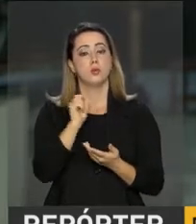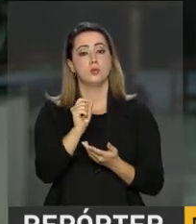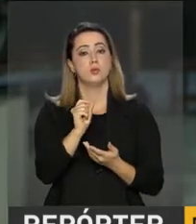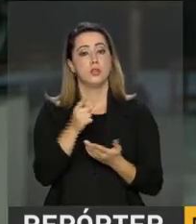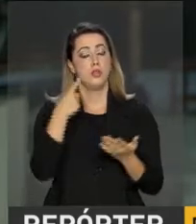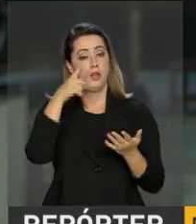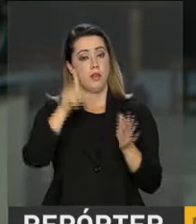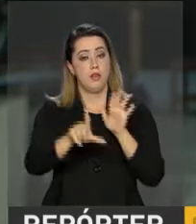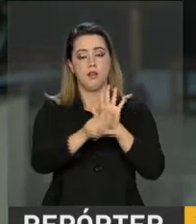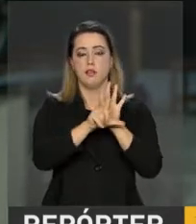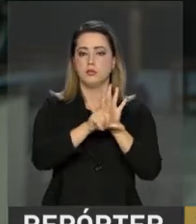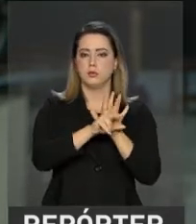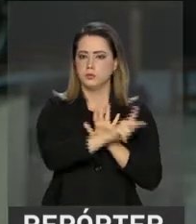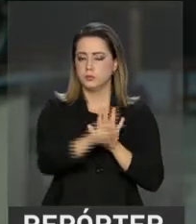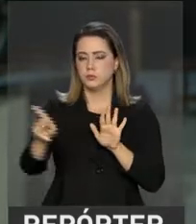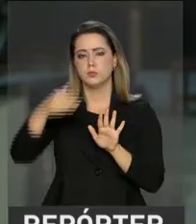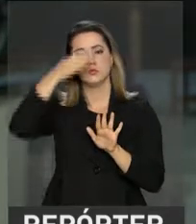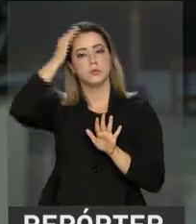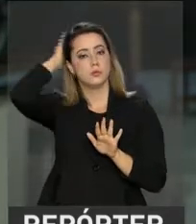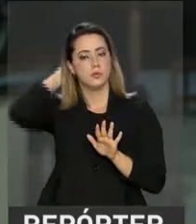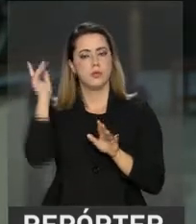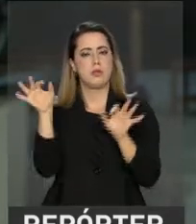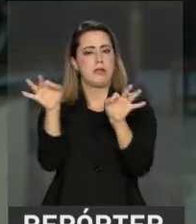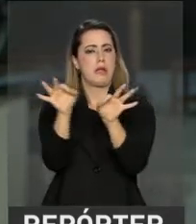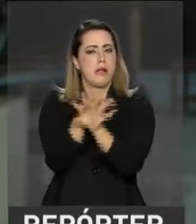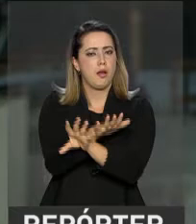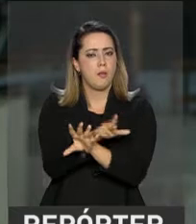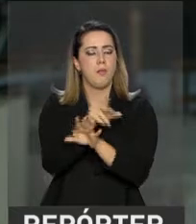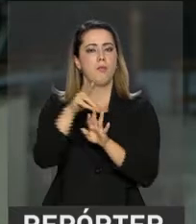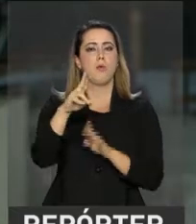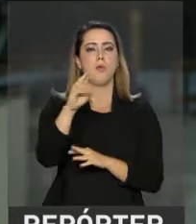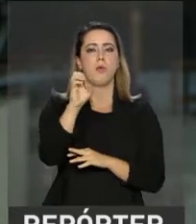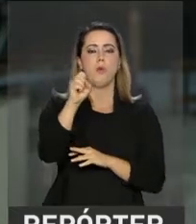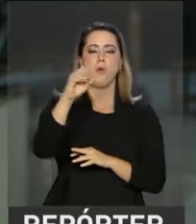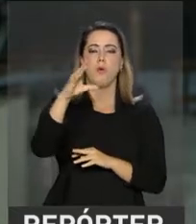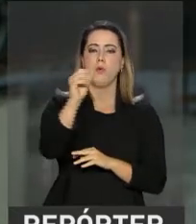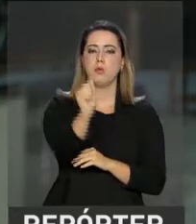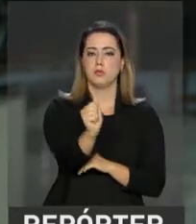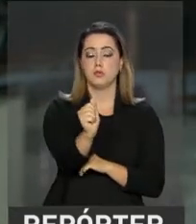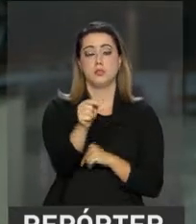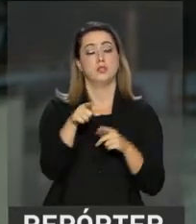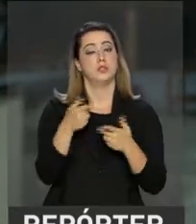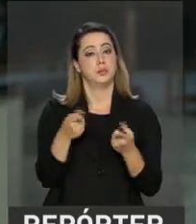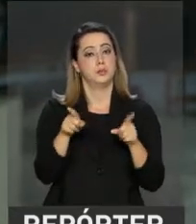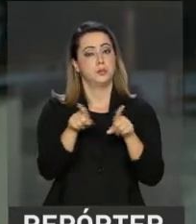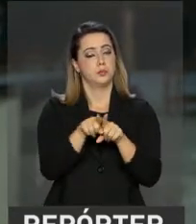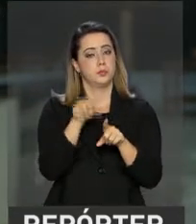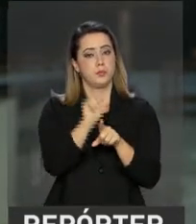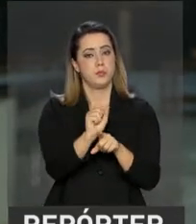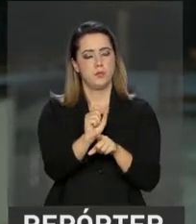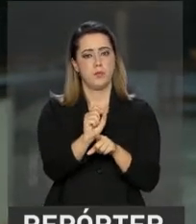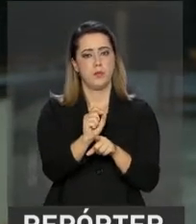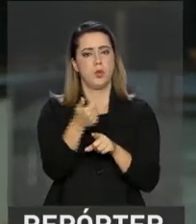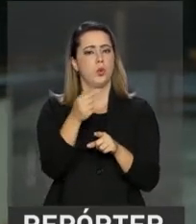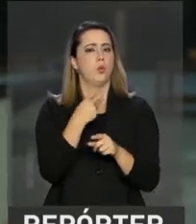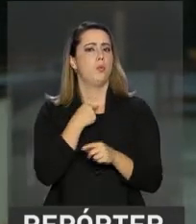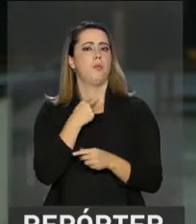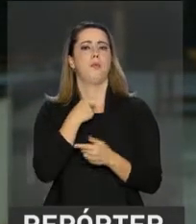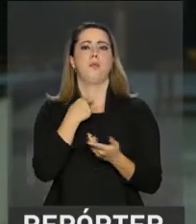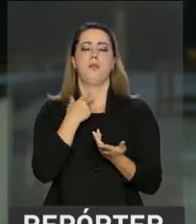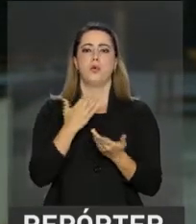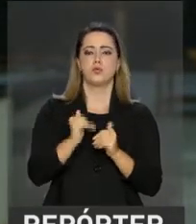que o decreto do presidente Michel Temer, que extinguiu a Reserva Nacional do Cobre e seus associados, não pode